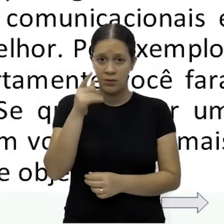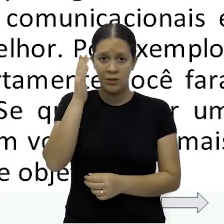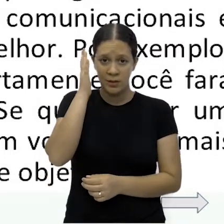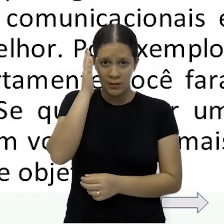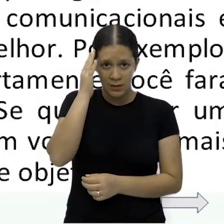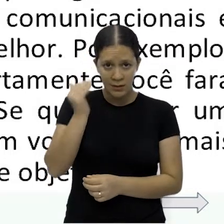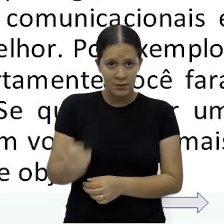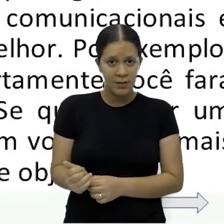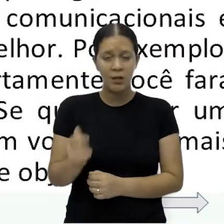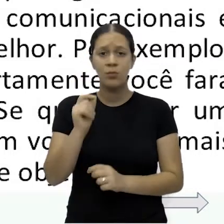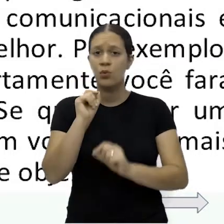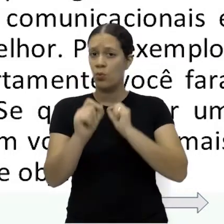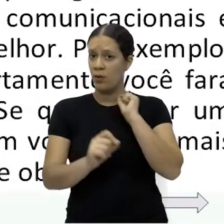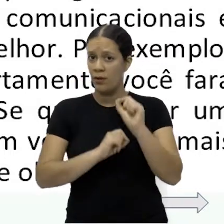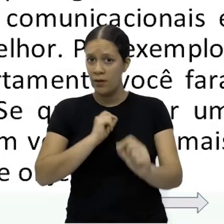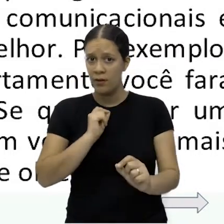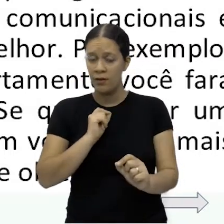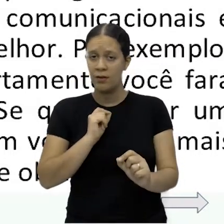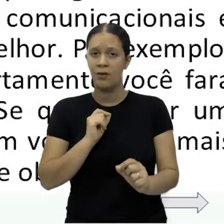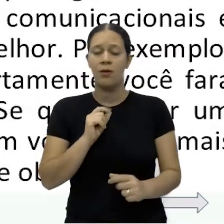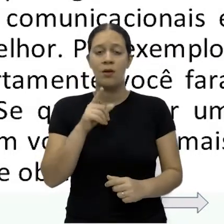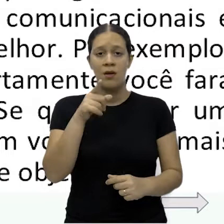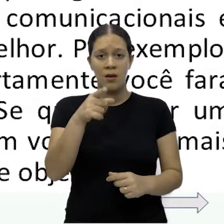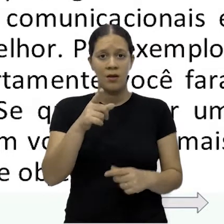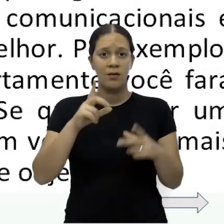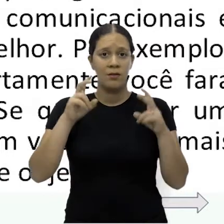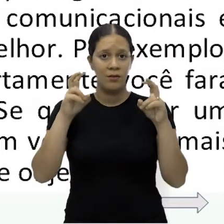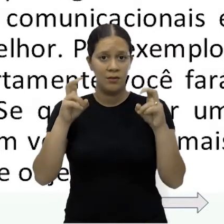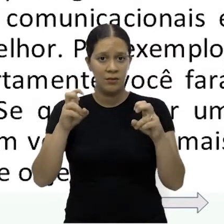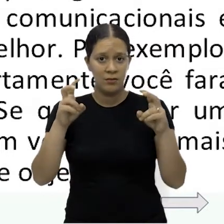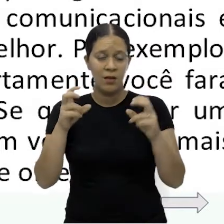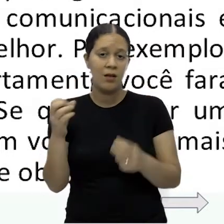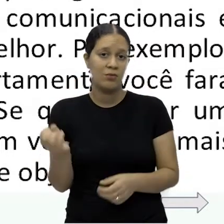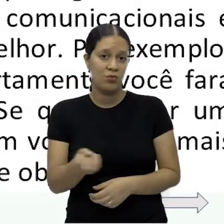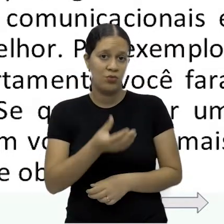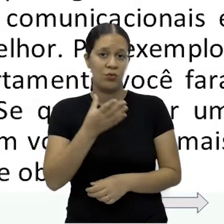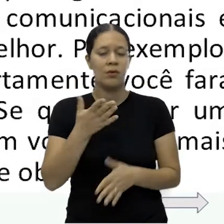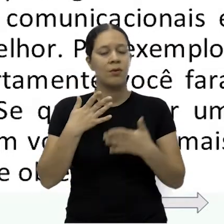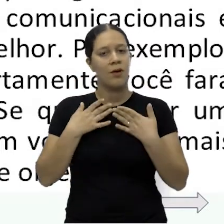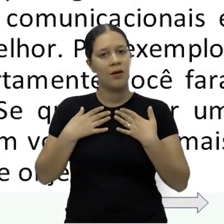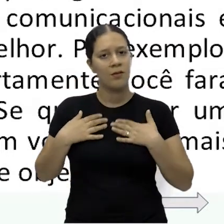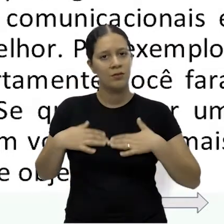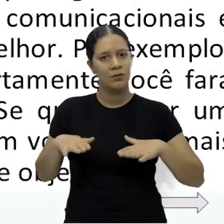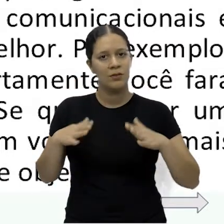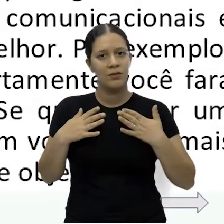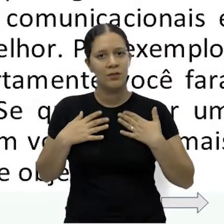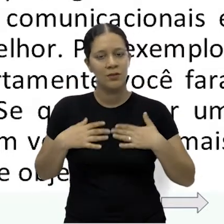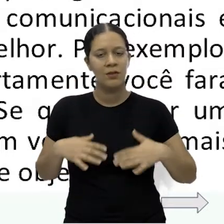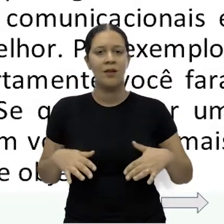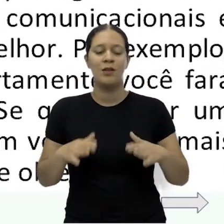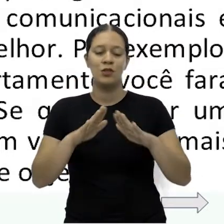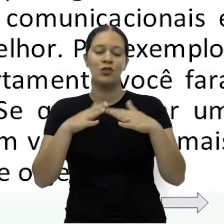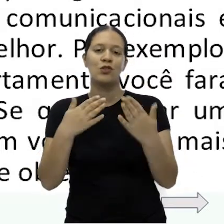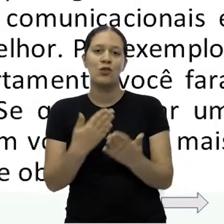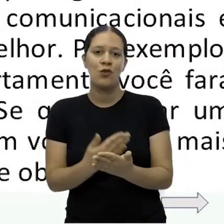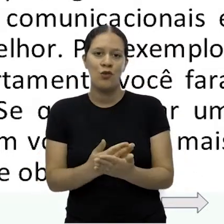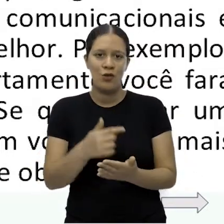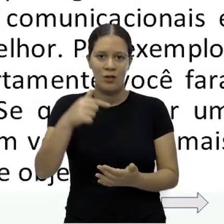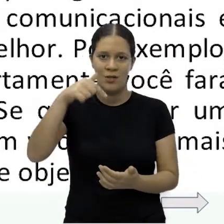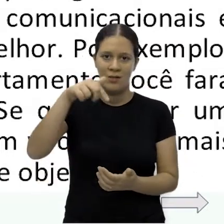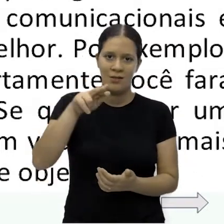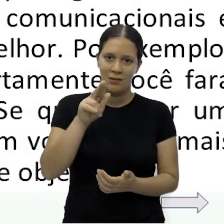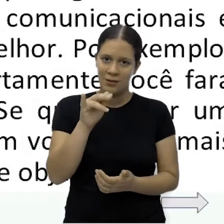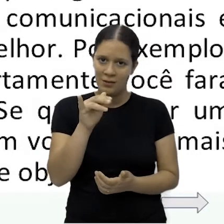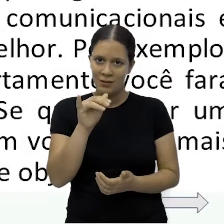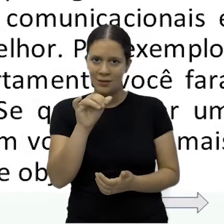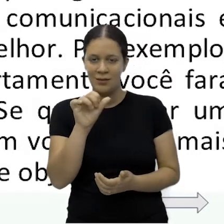Você sabe o que são os gêneros digitais? Se o assunto ainda é novidade para você, fique tranquilo, porque o Escola Kids vai